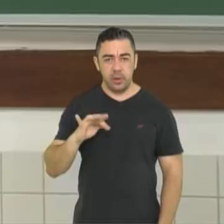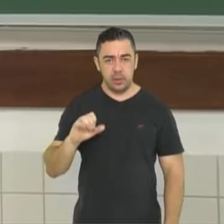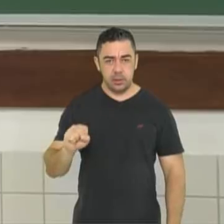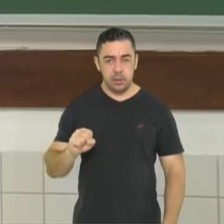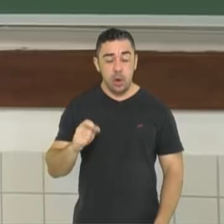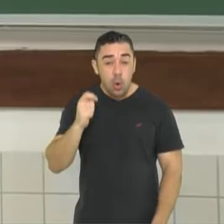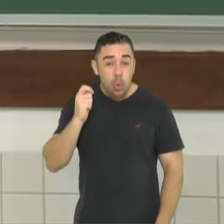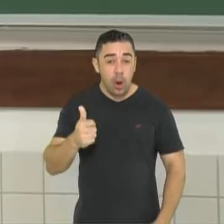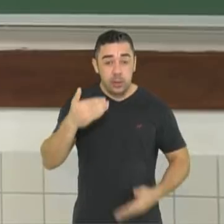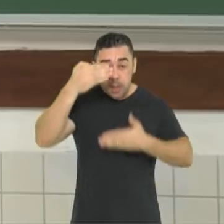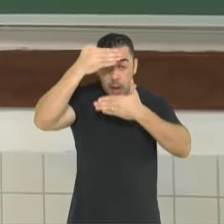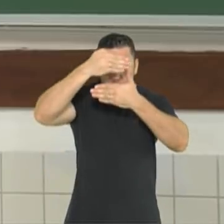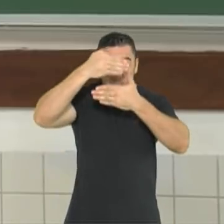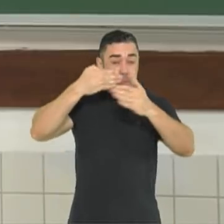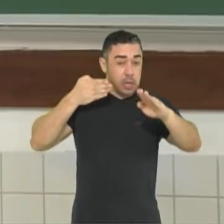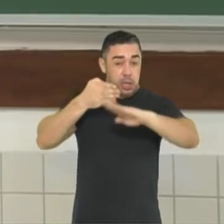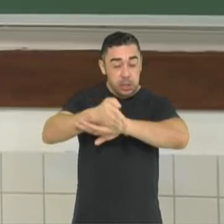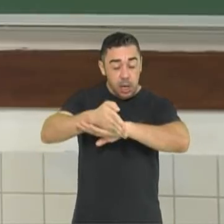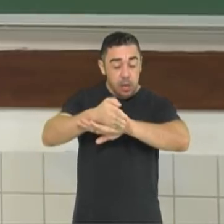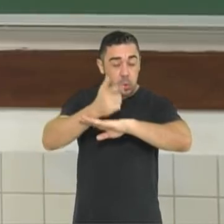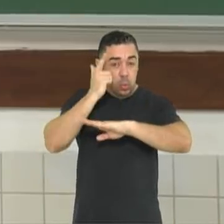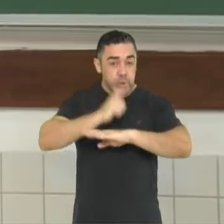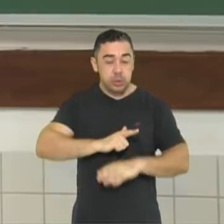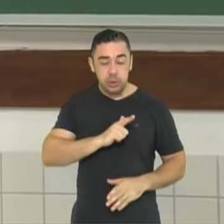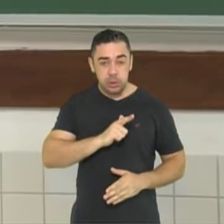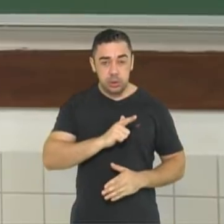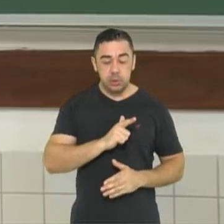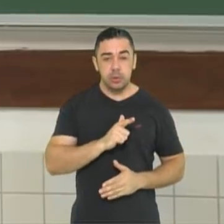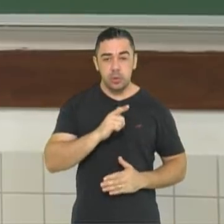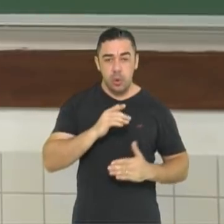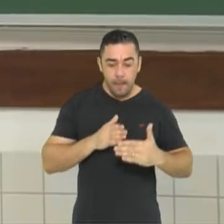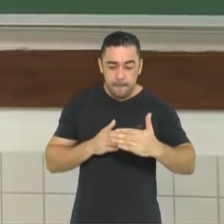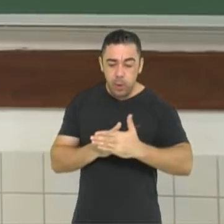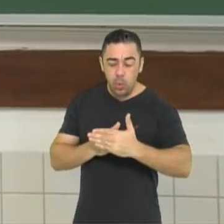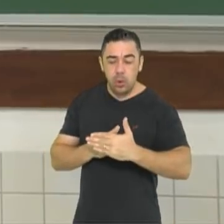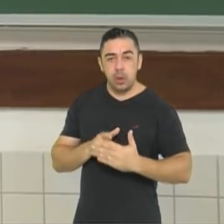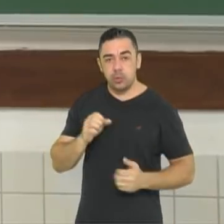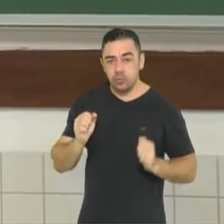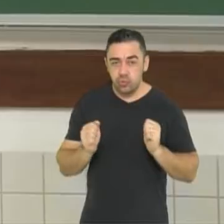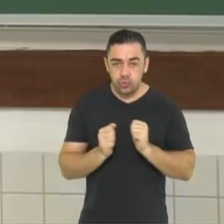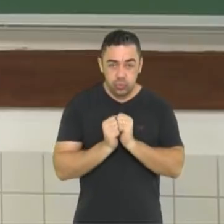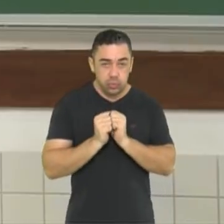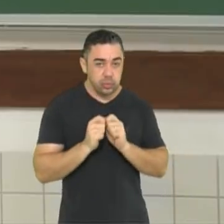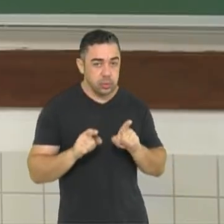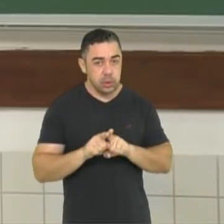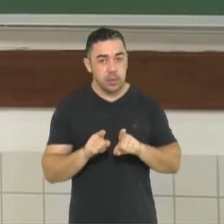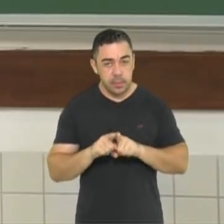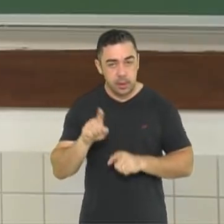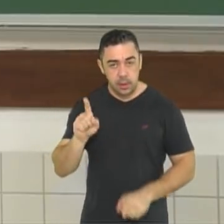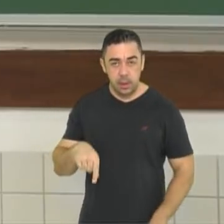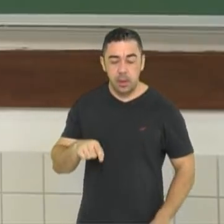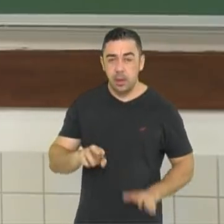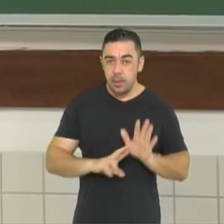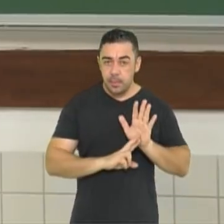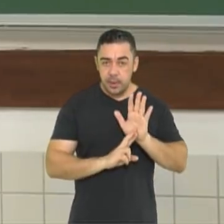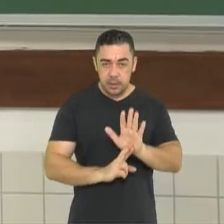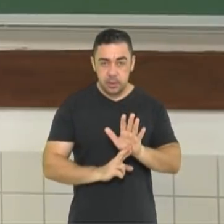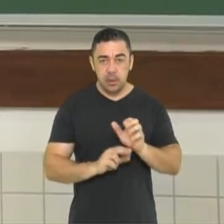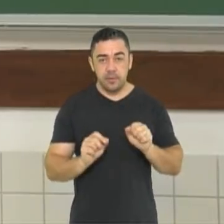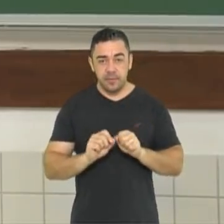que quase estavam chegando ali naquela região. Não foi junto com Carlos Magno, ele também é representante desse contexto